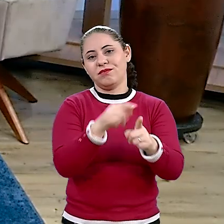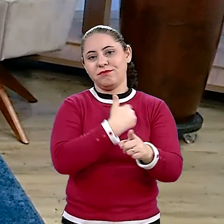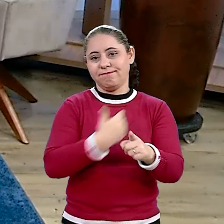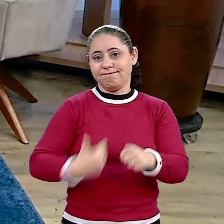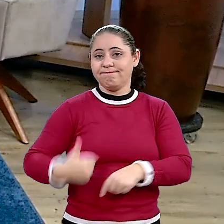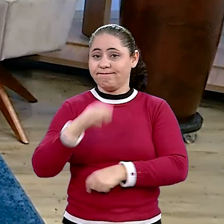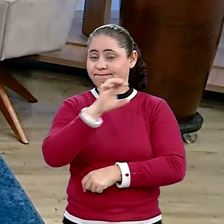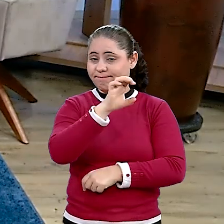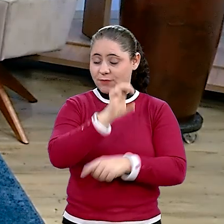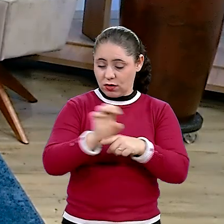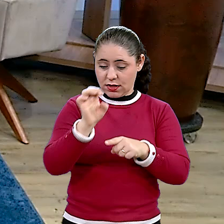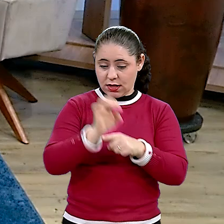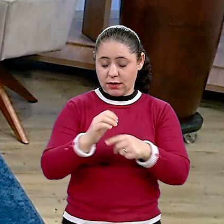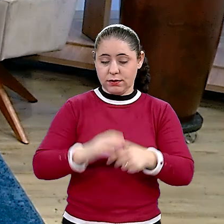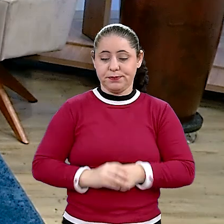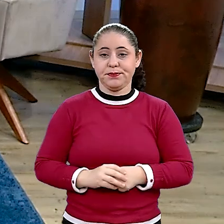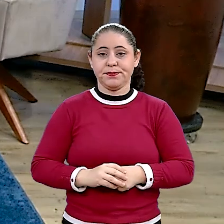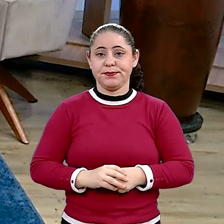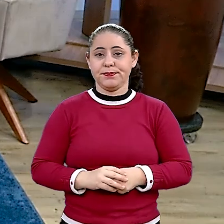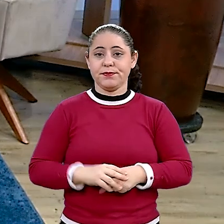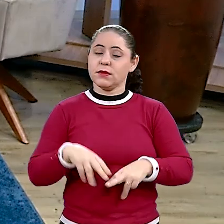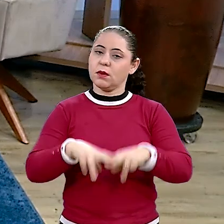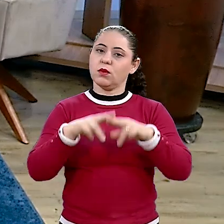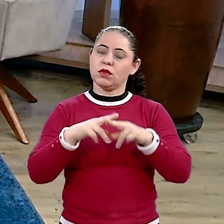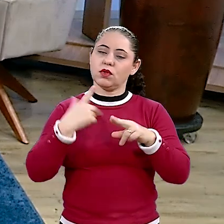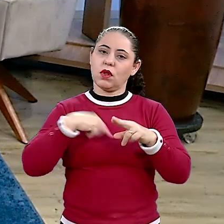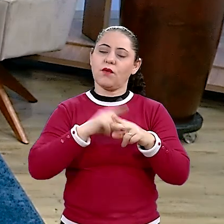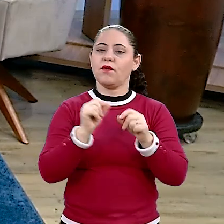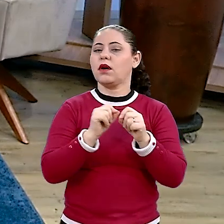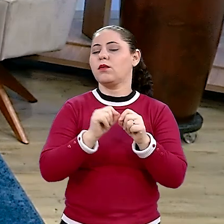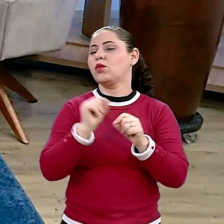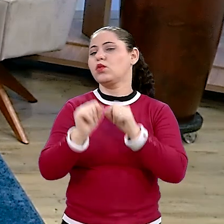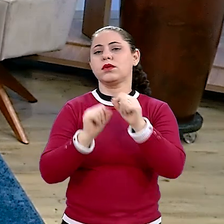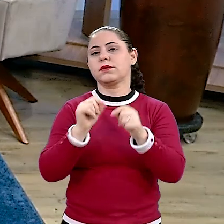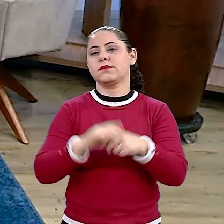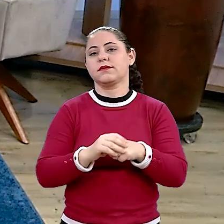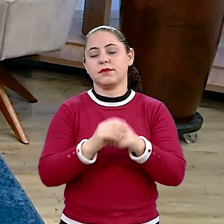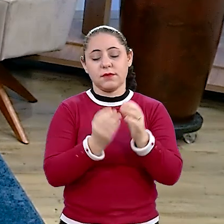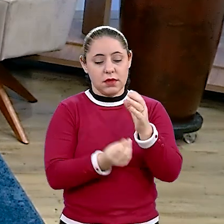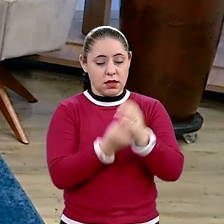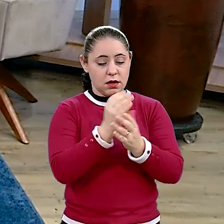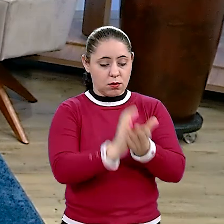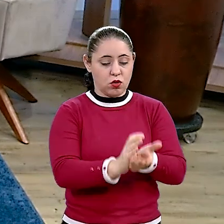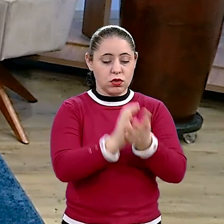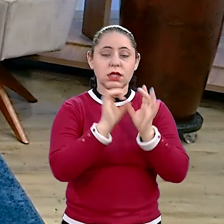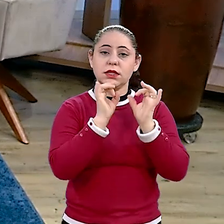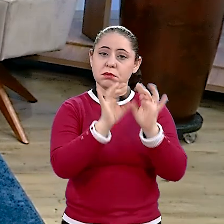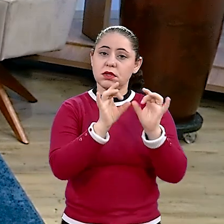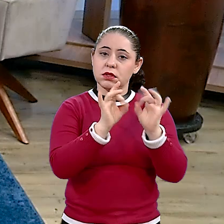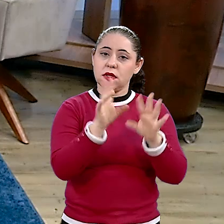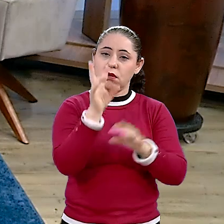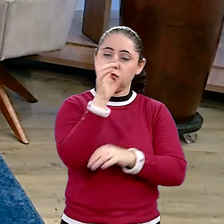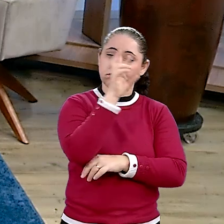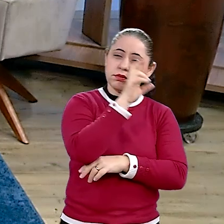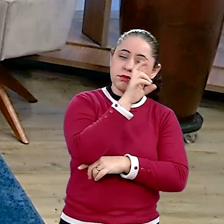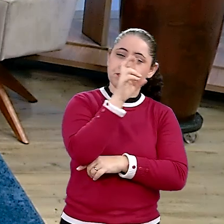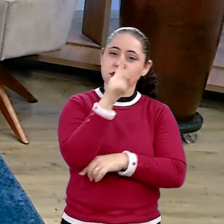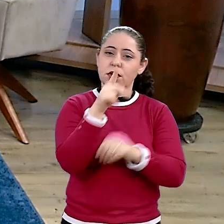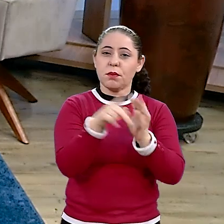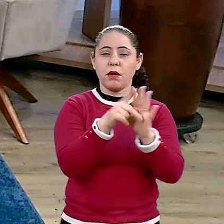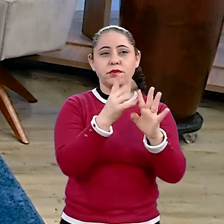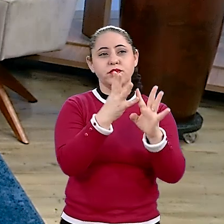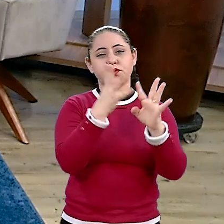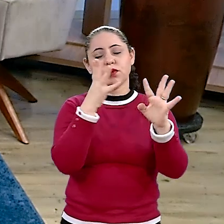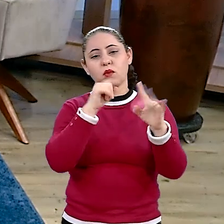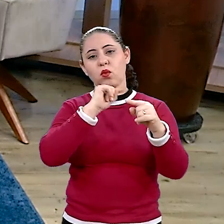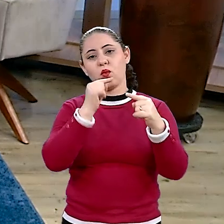Estado. Então, diante desse quadro, o que nós fizemos? Nós criamos uma comissão especial de acompanhamento dentro dessa fila,